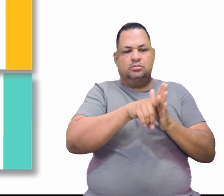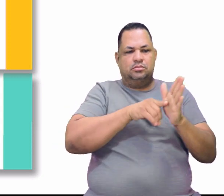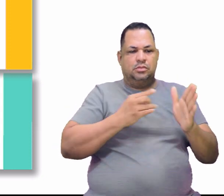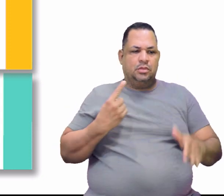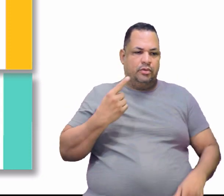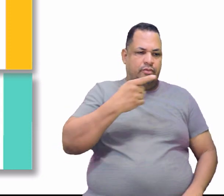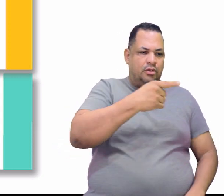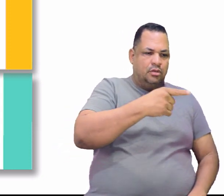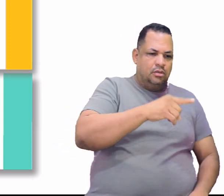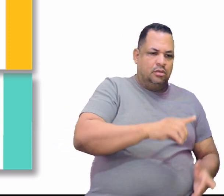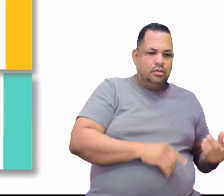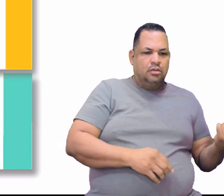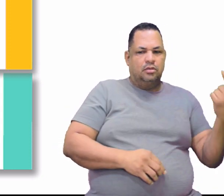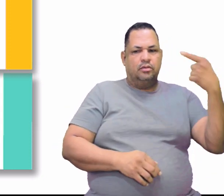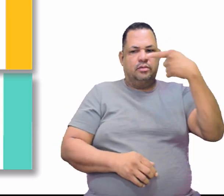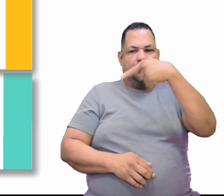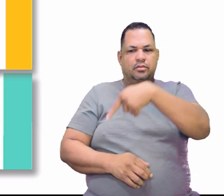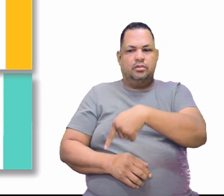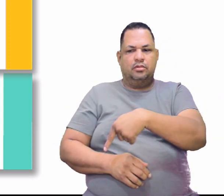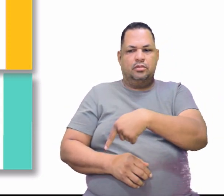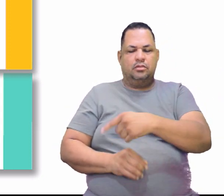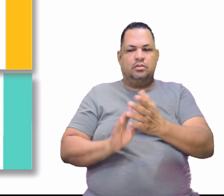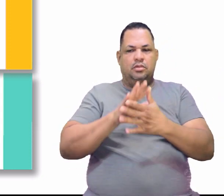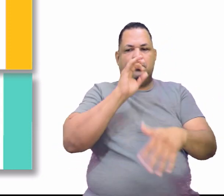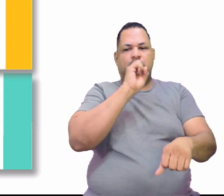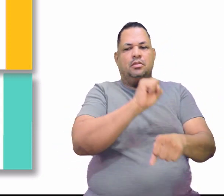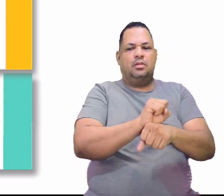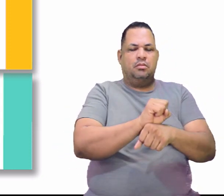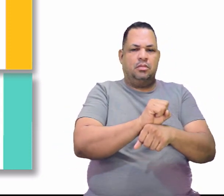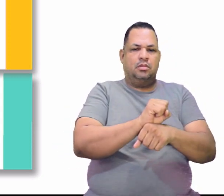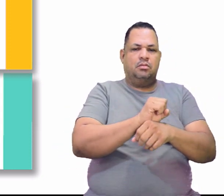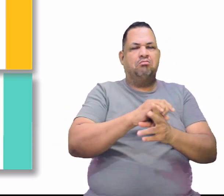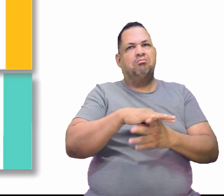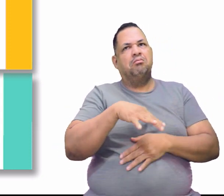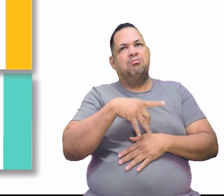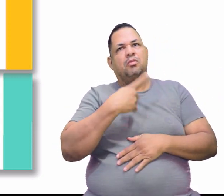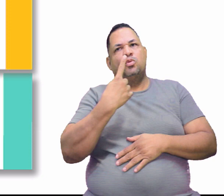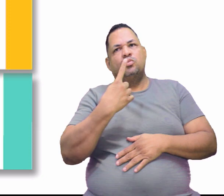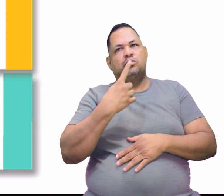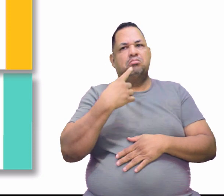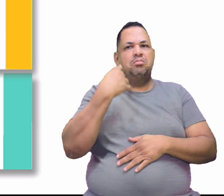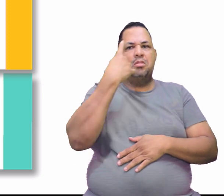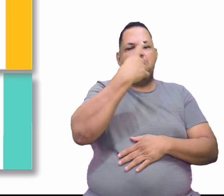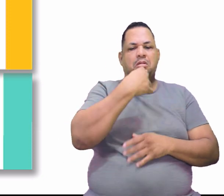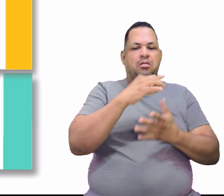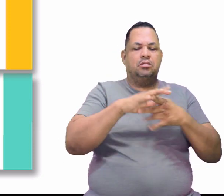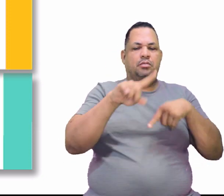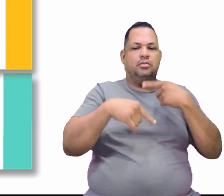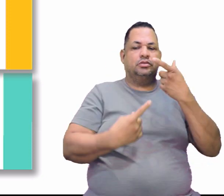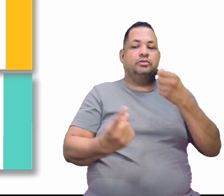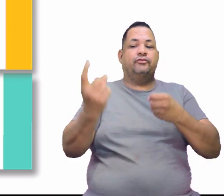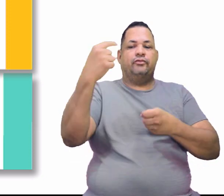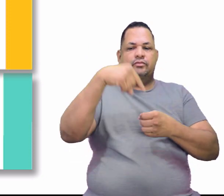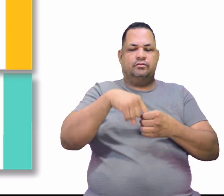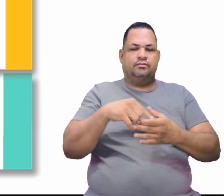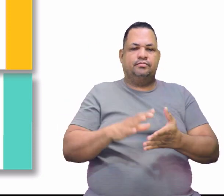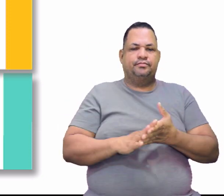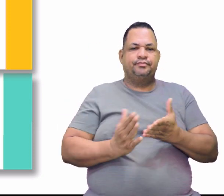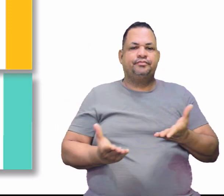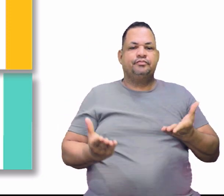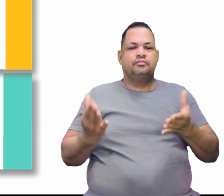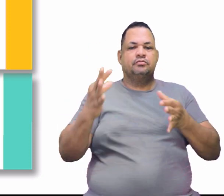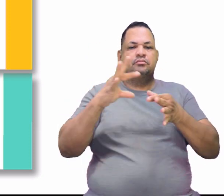volta. Ele não fica. Ele estaciona por alguns dias, alguma hora, no local e depois retorna. Dentro